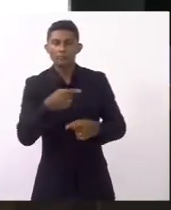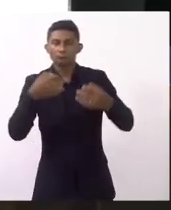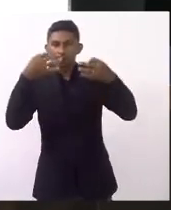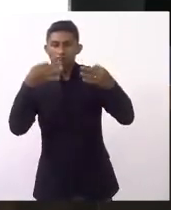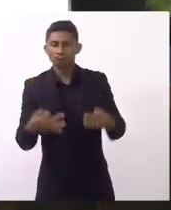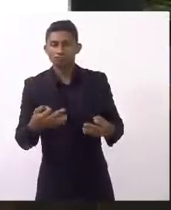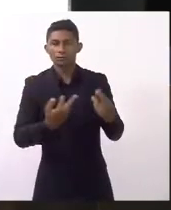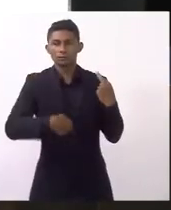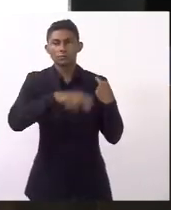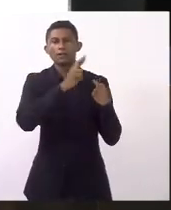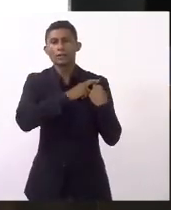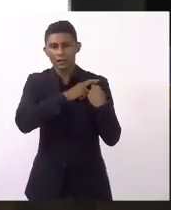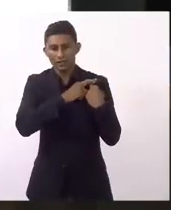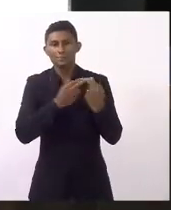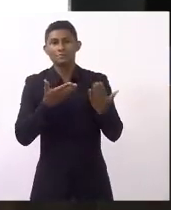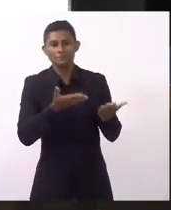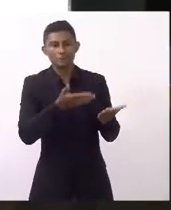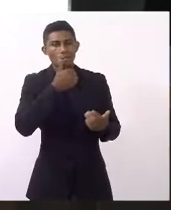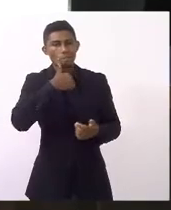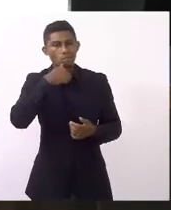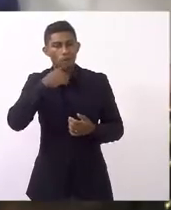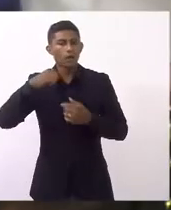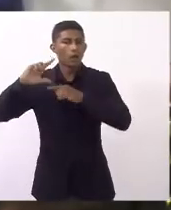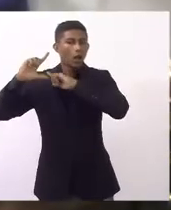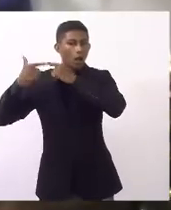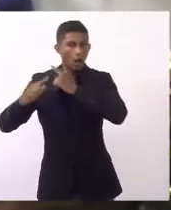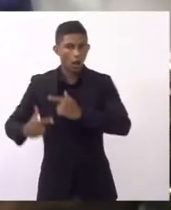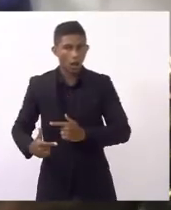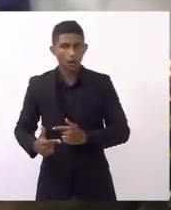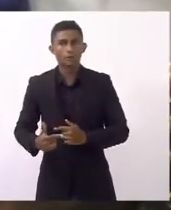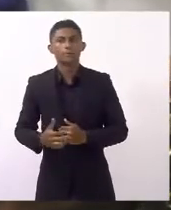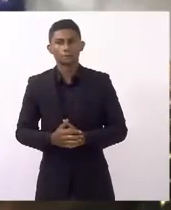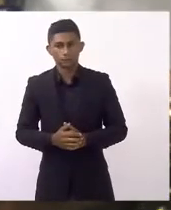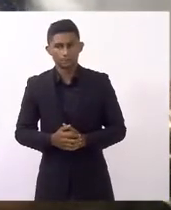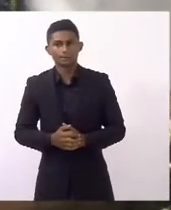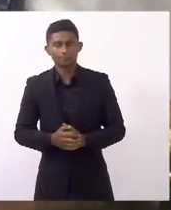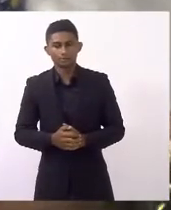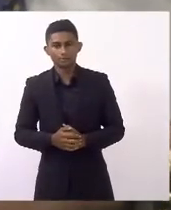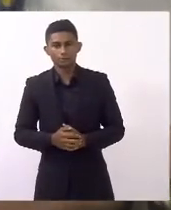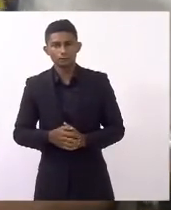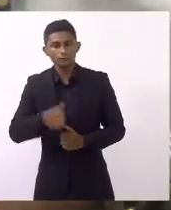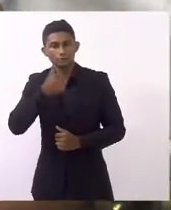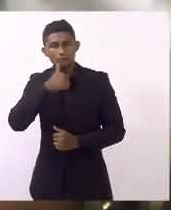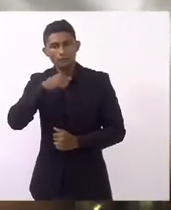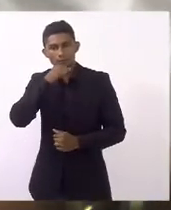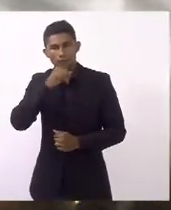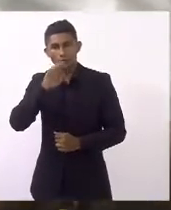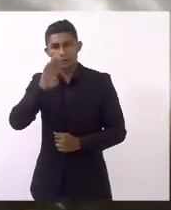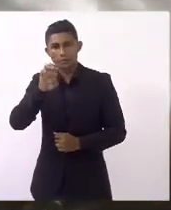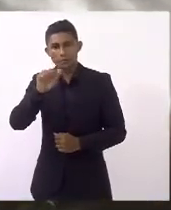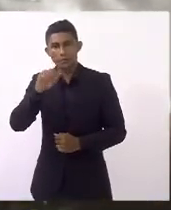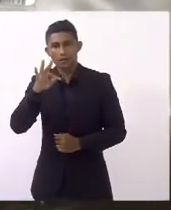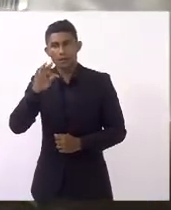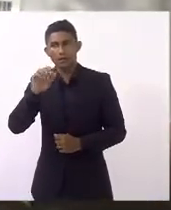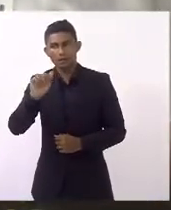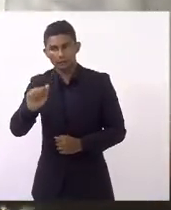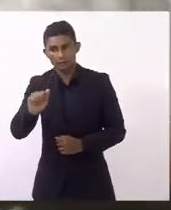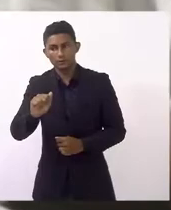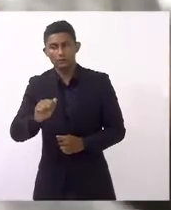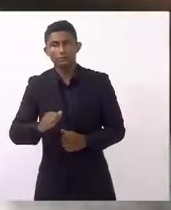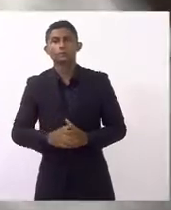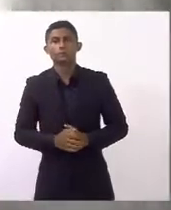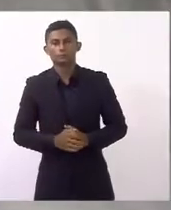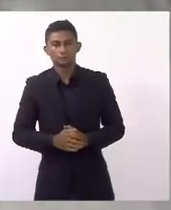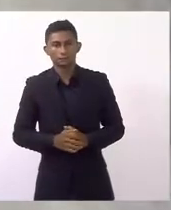do legado de sua mãe essa grande e ialorixá mãe Beata de Iemanjá muito obrigada a pai